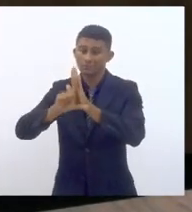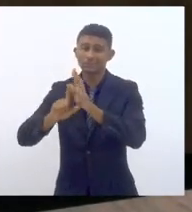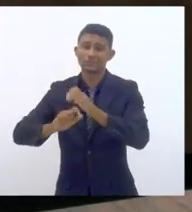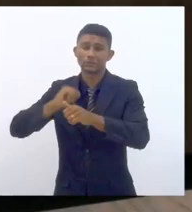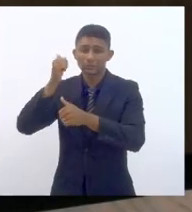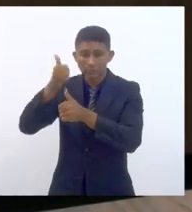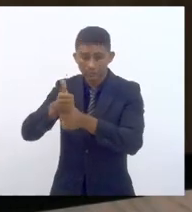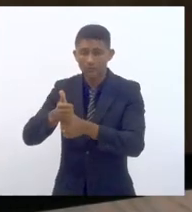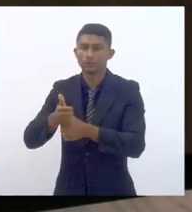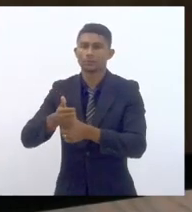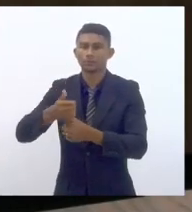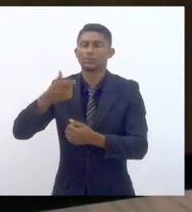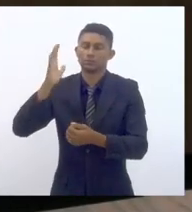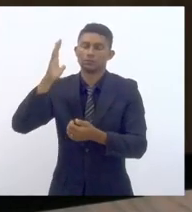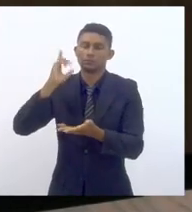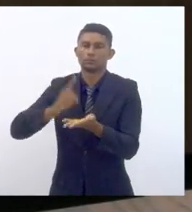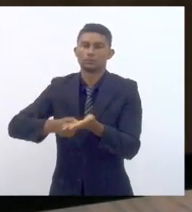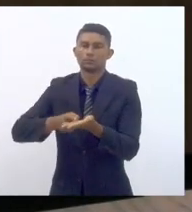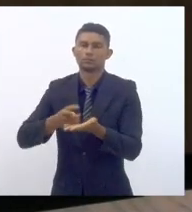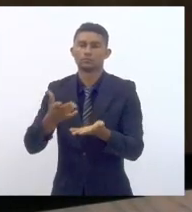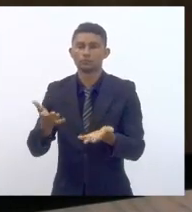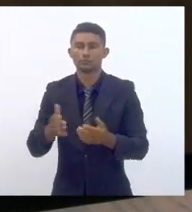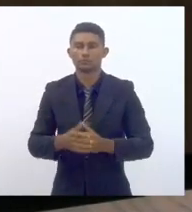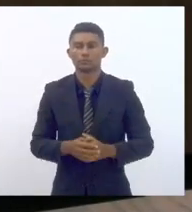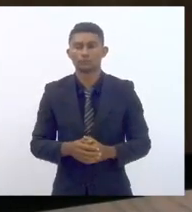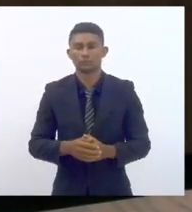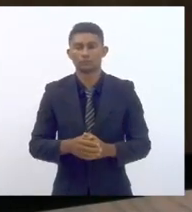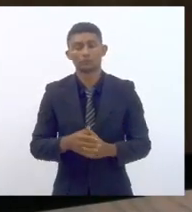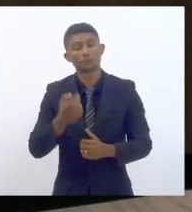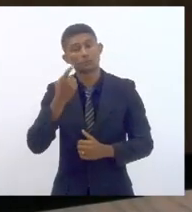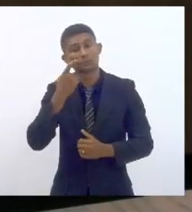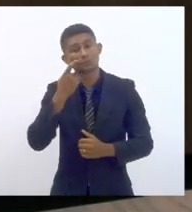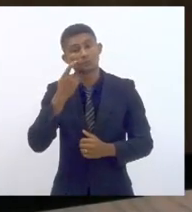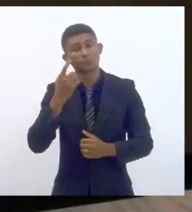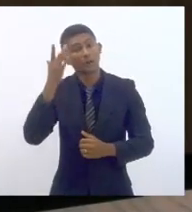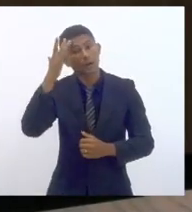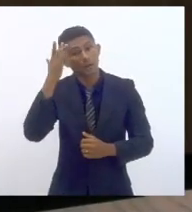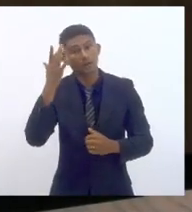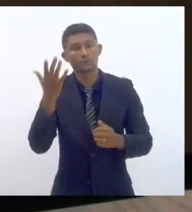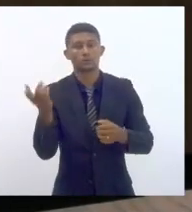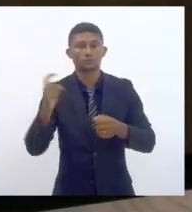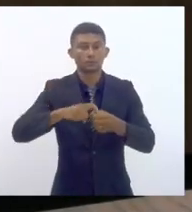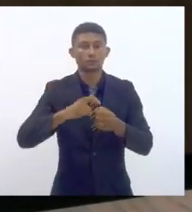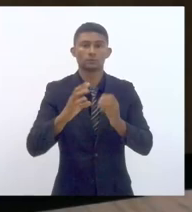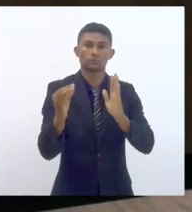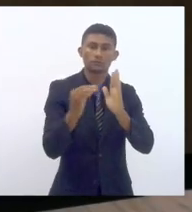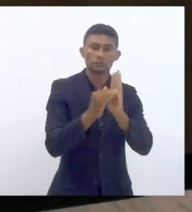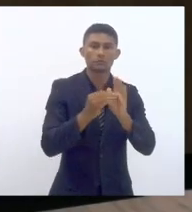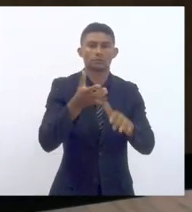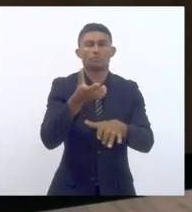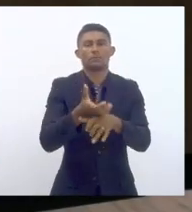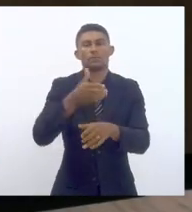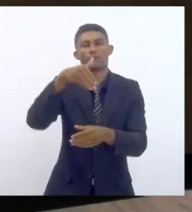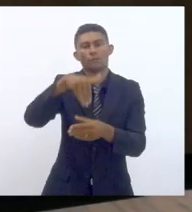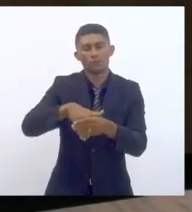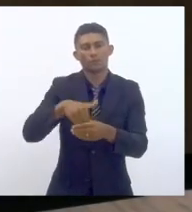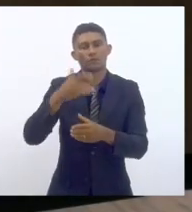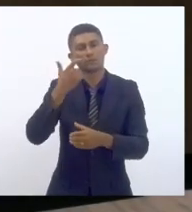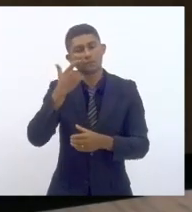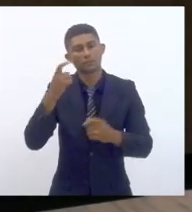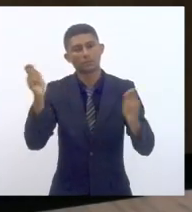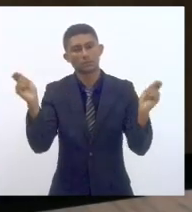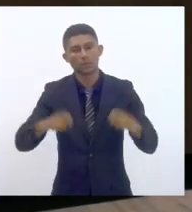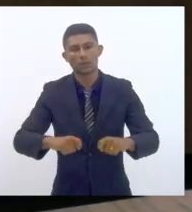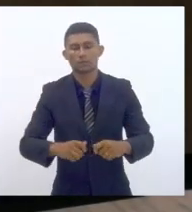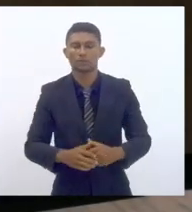pactuado, enfim. Se seria possível, presidente André, a gente voltar com ele amanhã e concluir a votação da matéria nesse primeiro semestre.